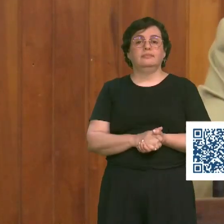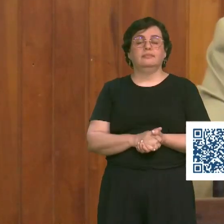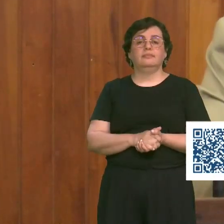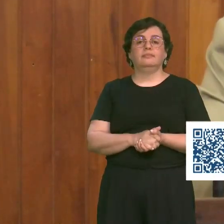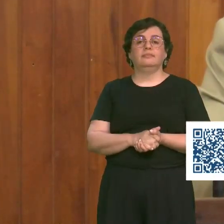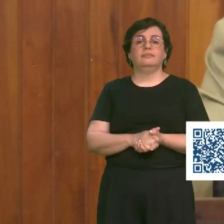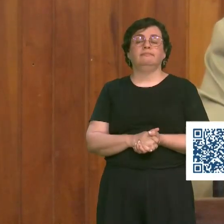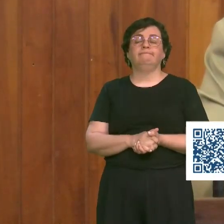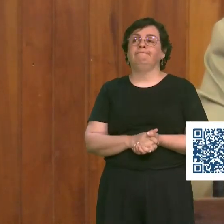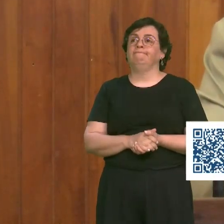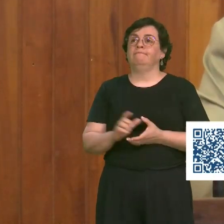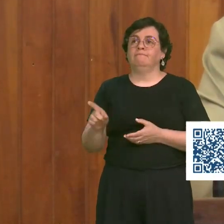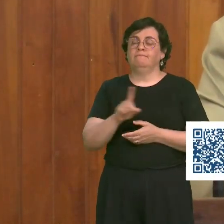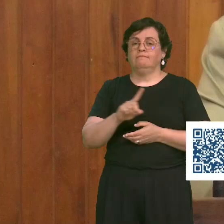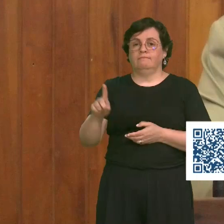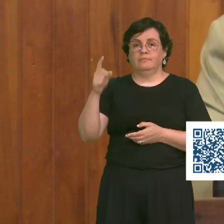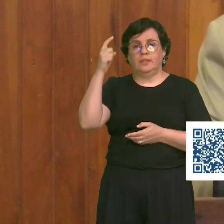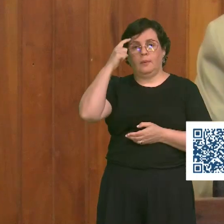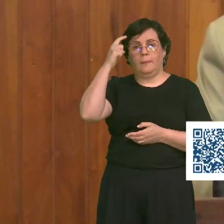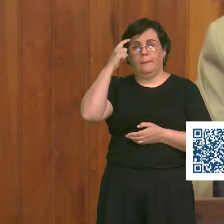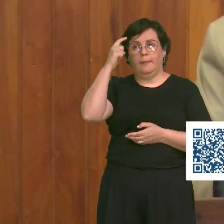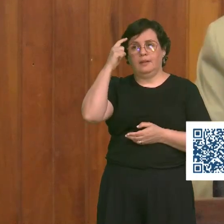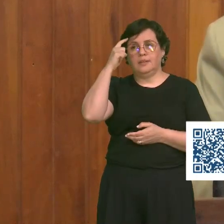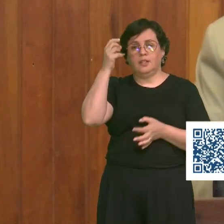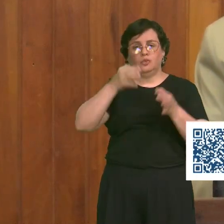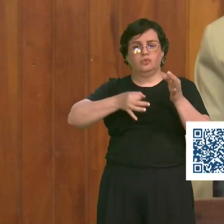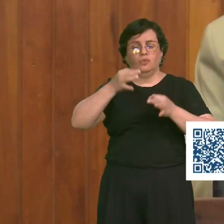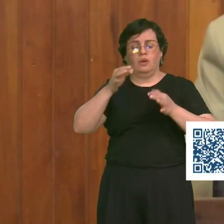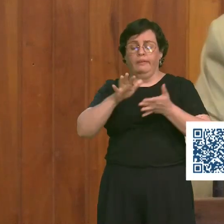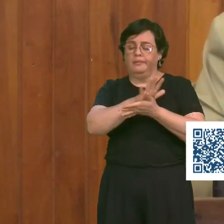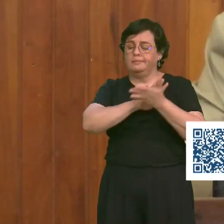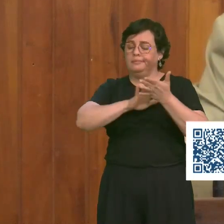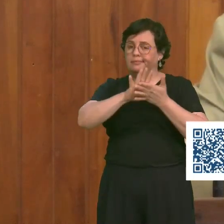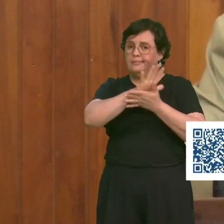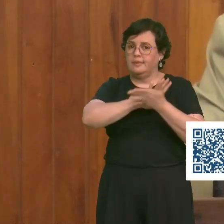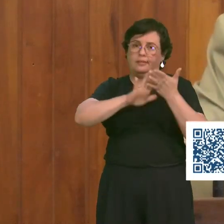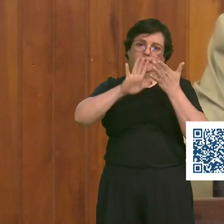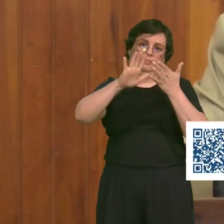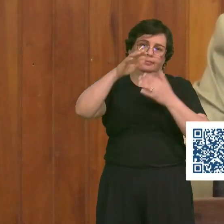não estou supondo nada não estou prejudicando nada